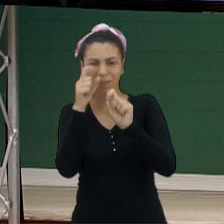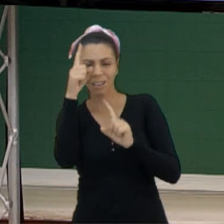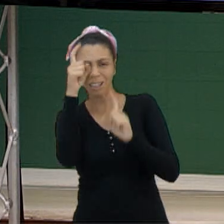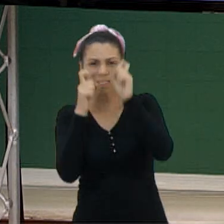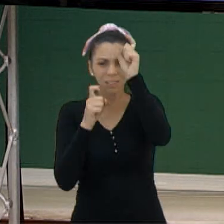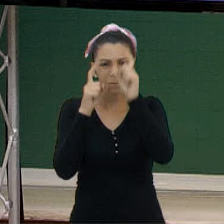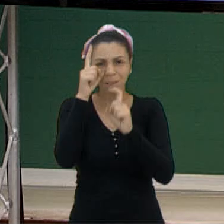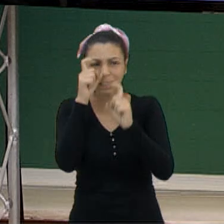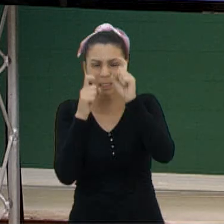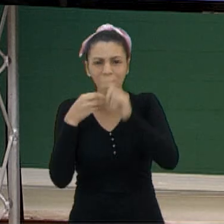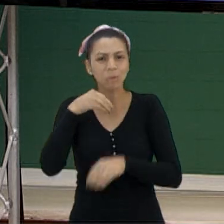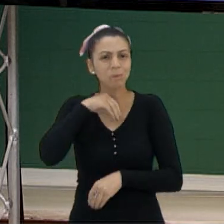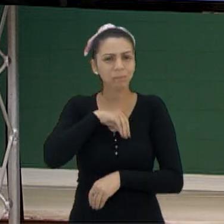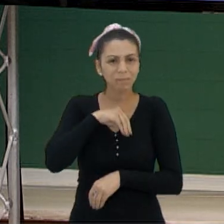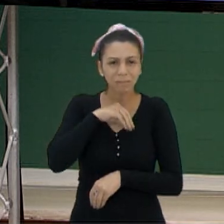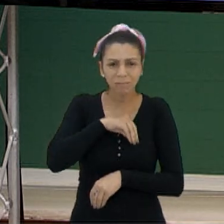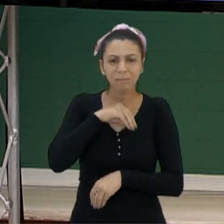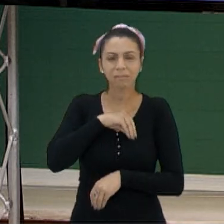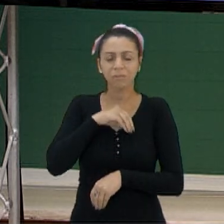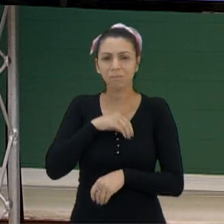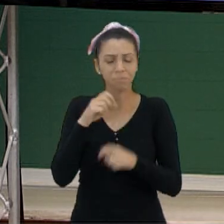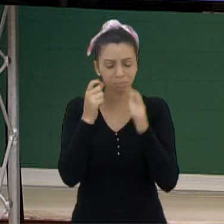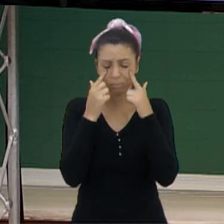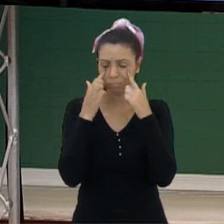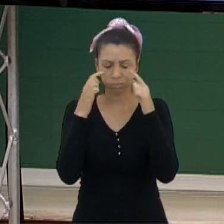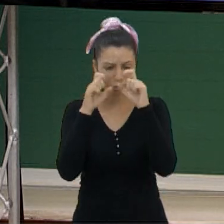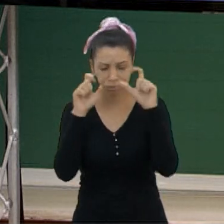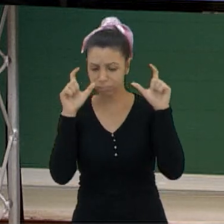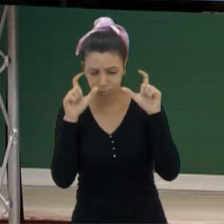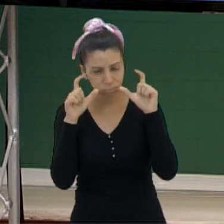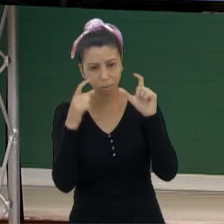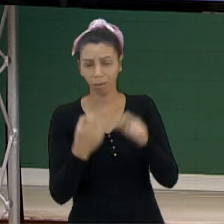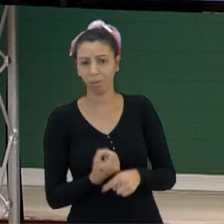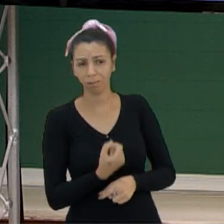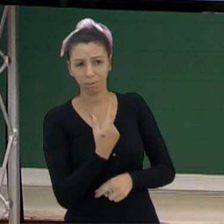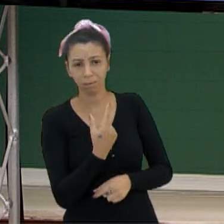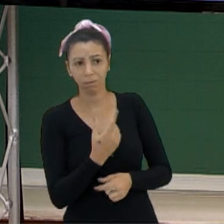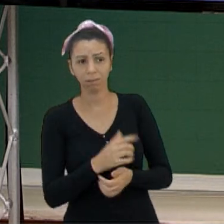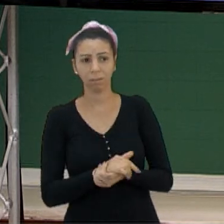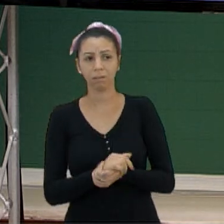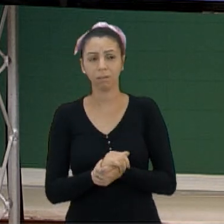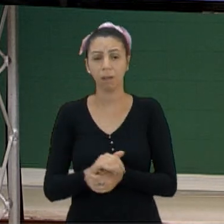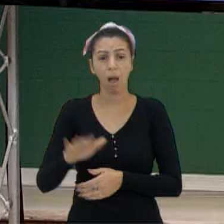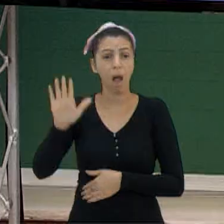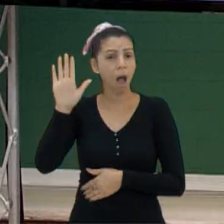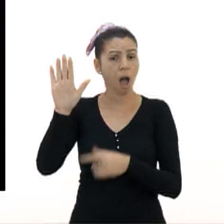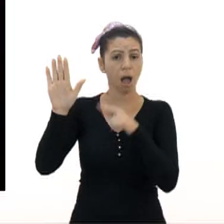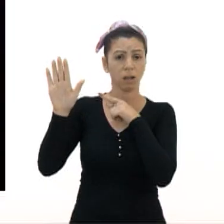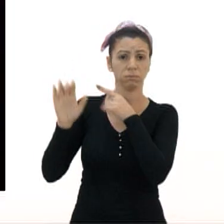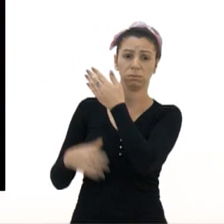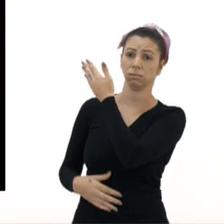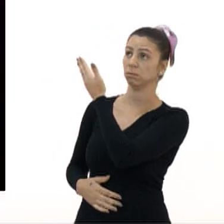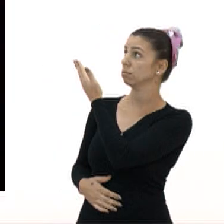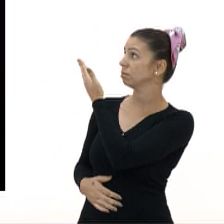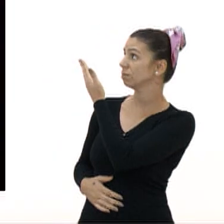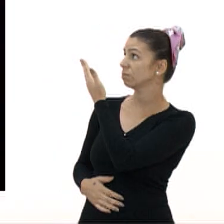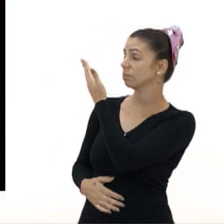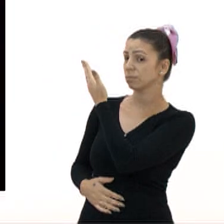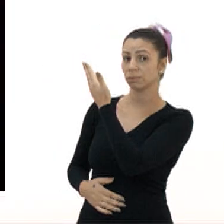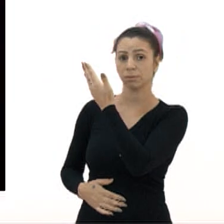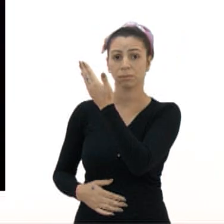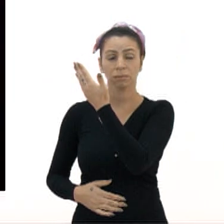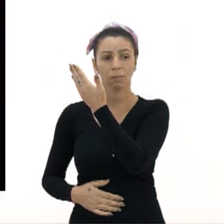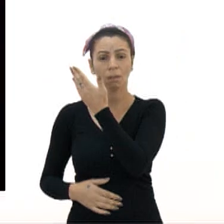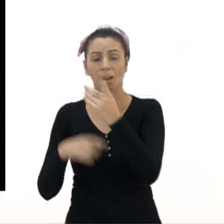tá? A cara das pessoas, o espanto do menino, né? Então, olha aqui, olha lá. O espanto do menino. Tá?